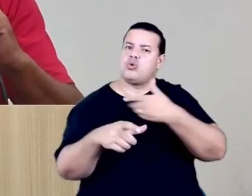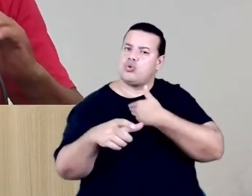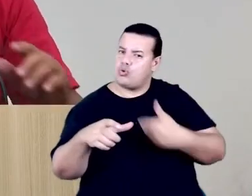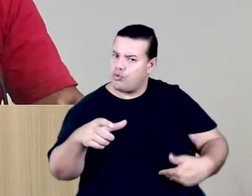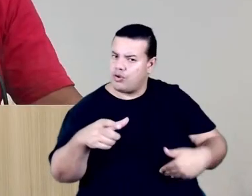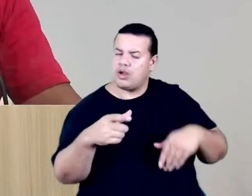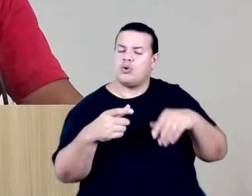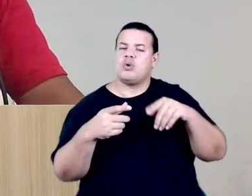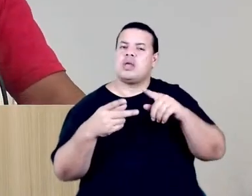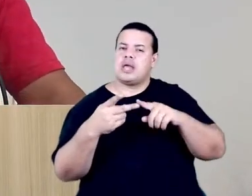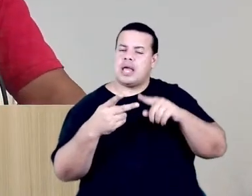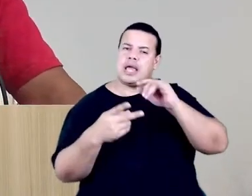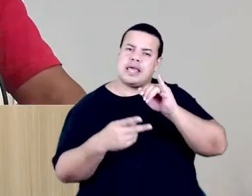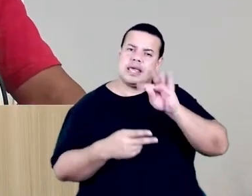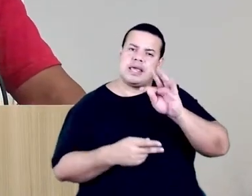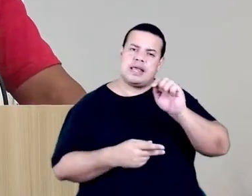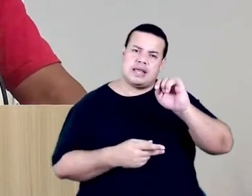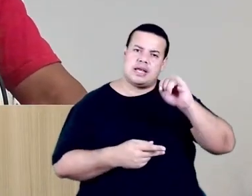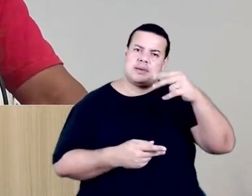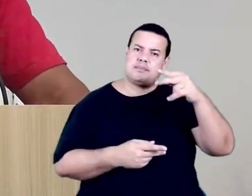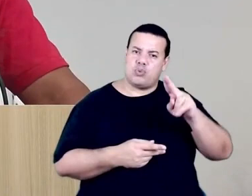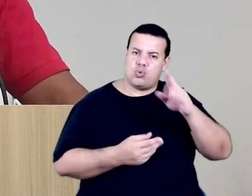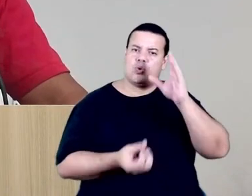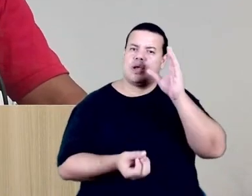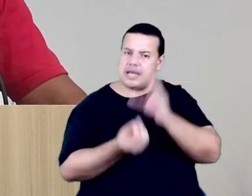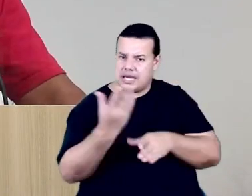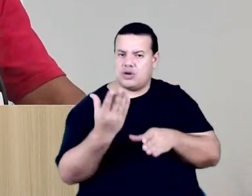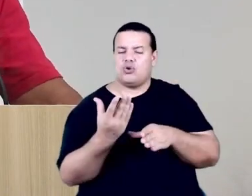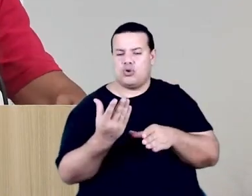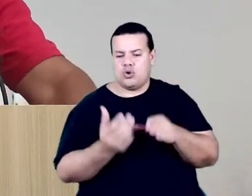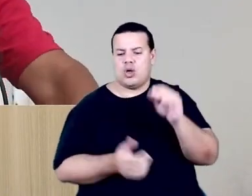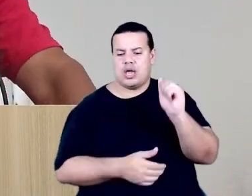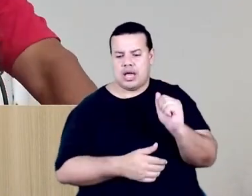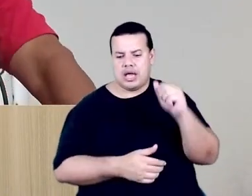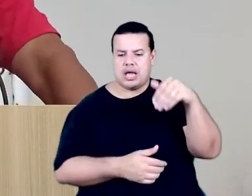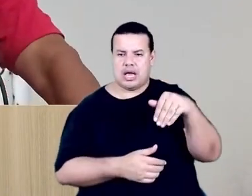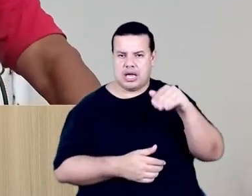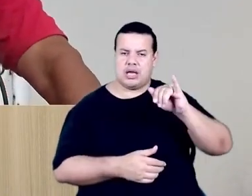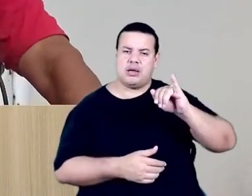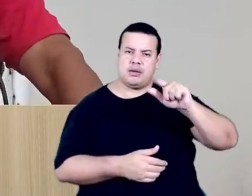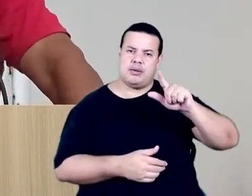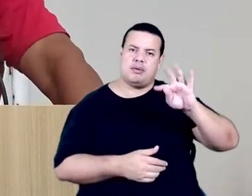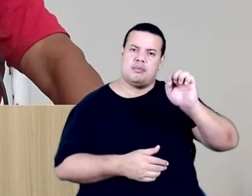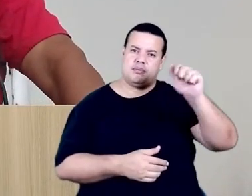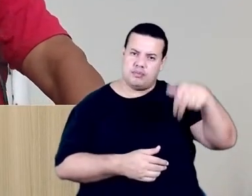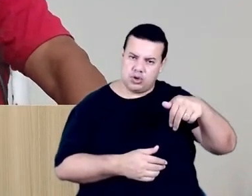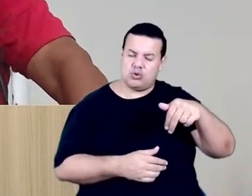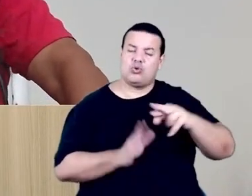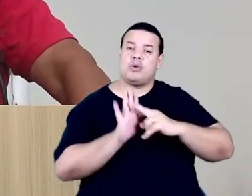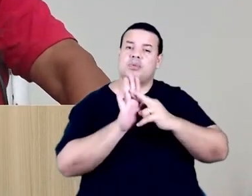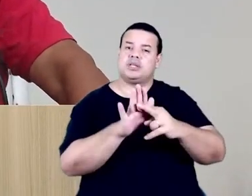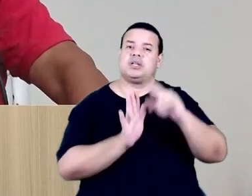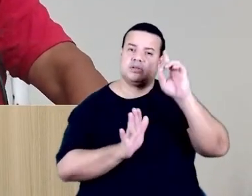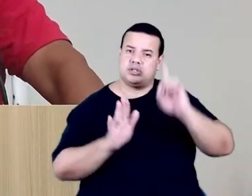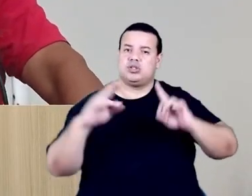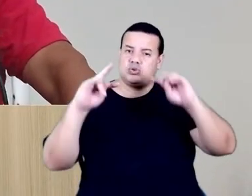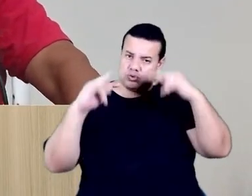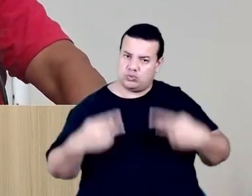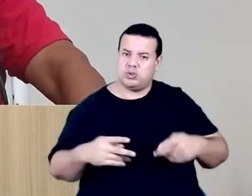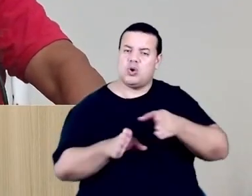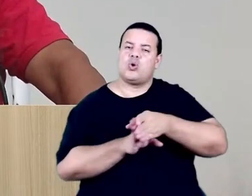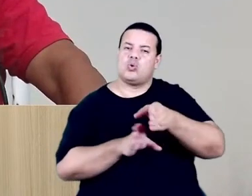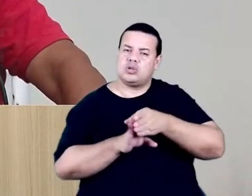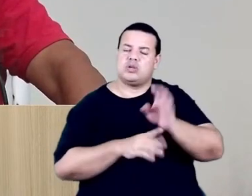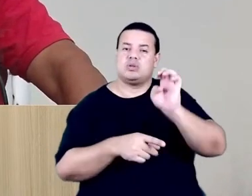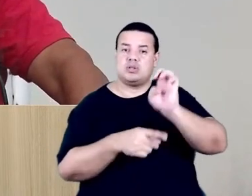criou hoje foi falado por Amilton cigel que é um representante do Direitos Humanos Conselho Estadual de direitos